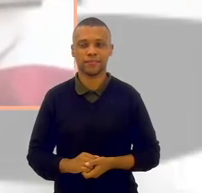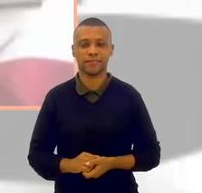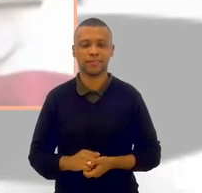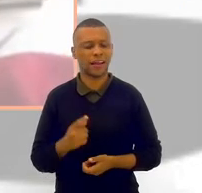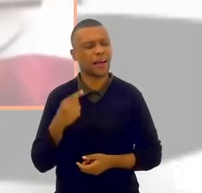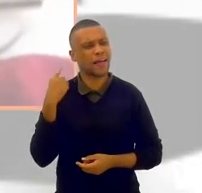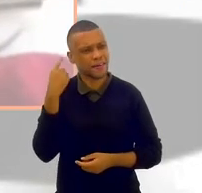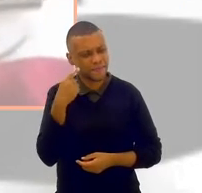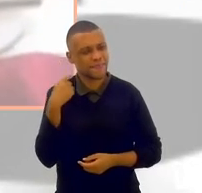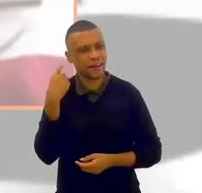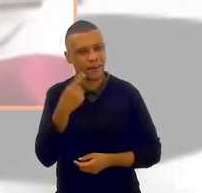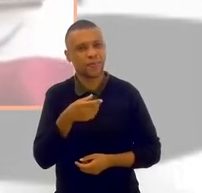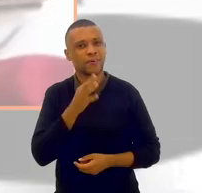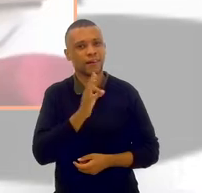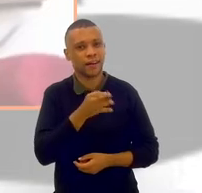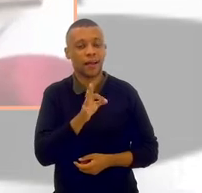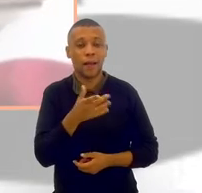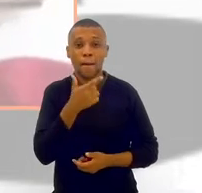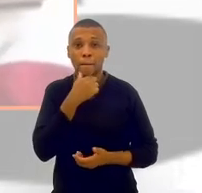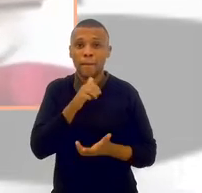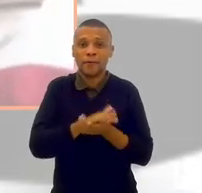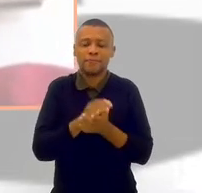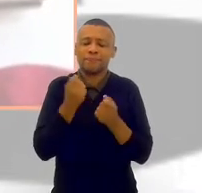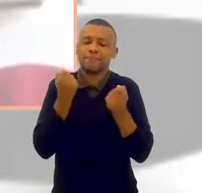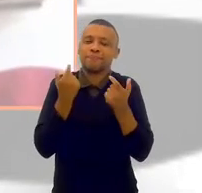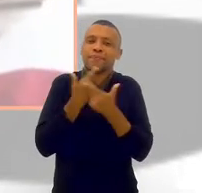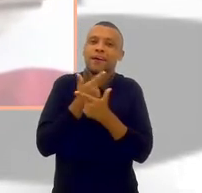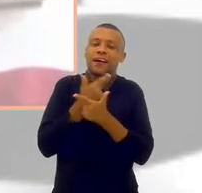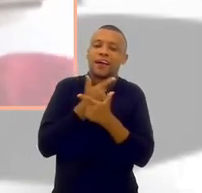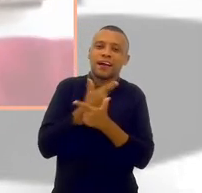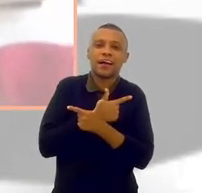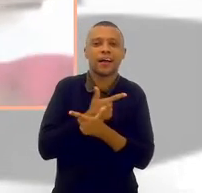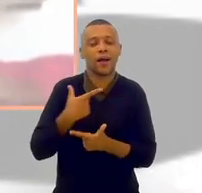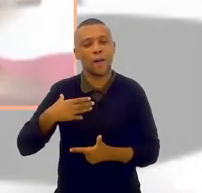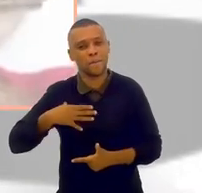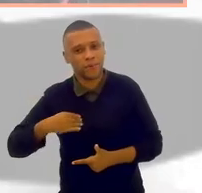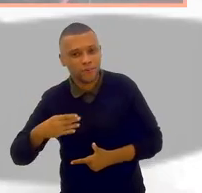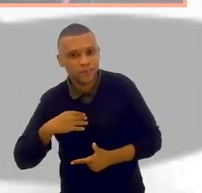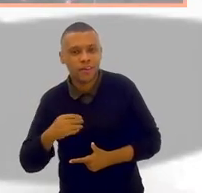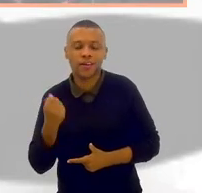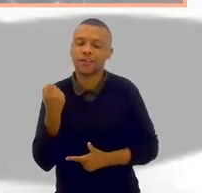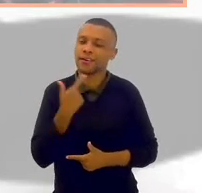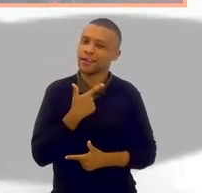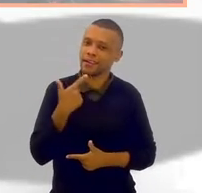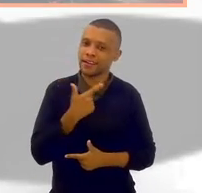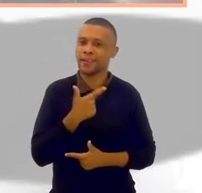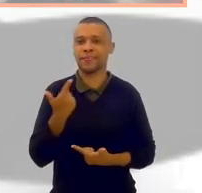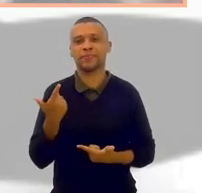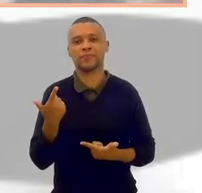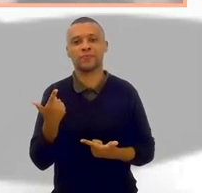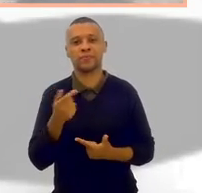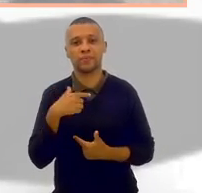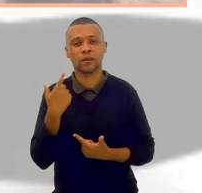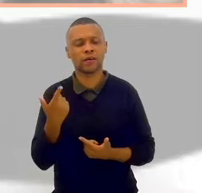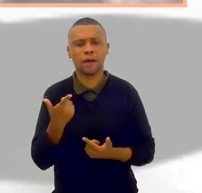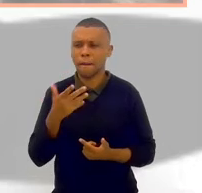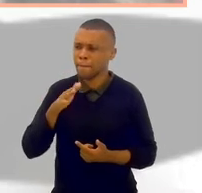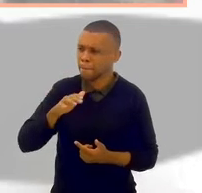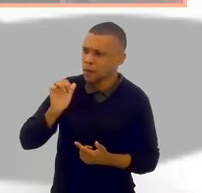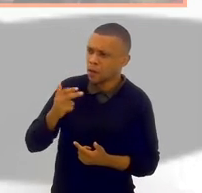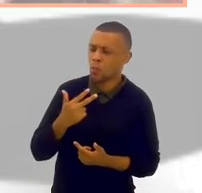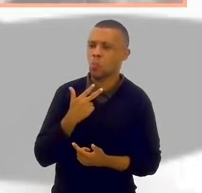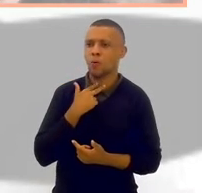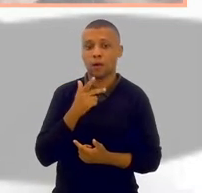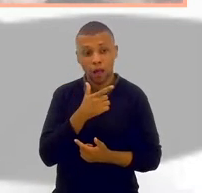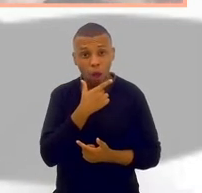era maluca, né? Porque meu marido ria, meu filho era todo. Eu falava, não, César. E ele falava, mãe, mas